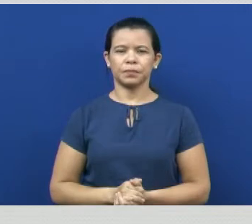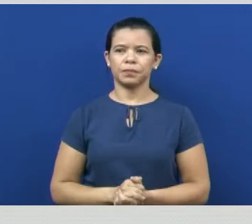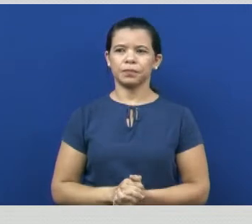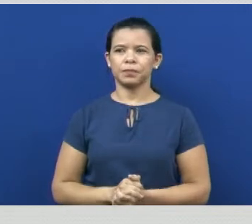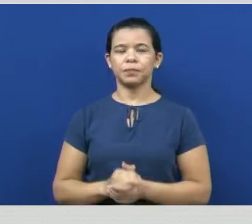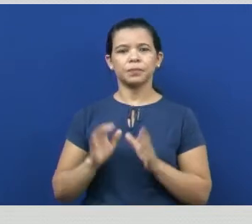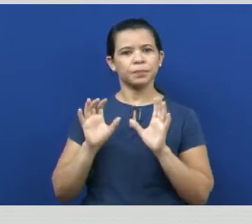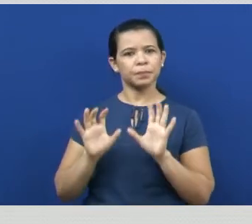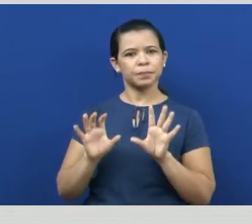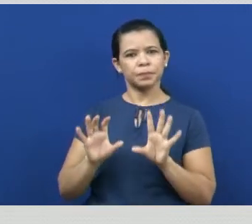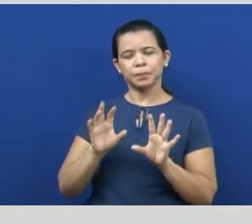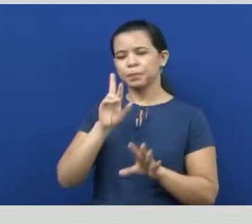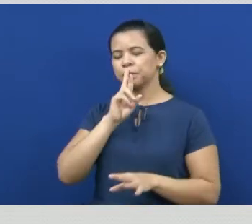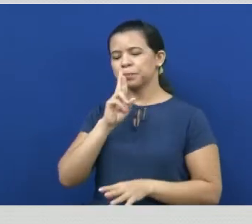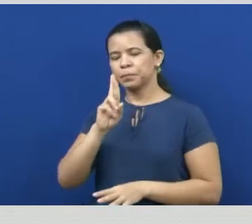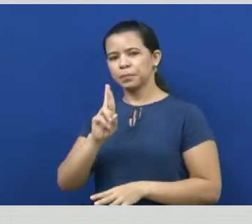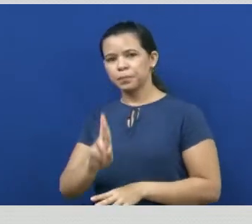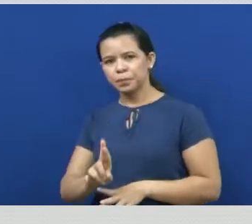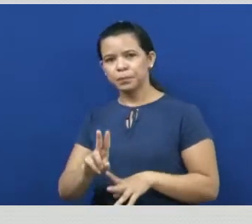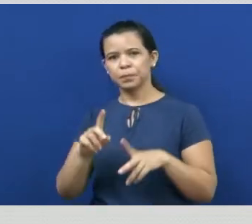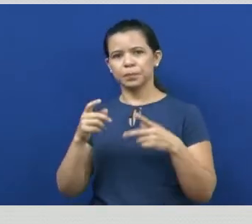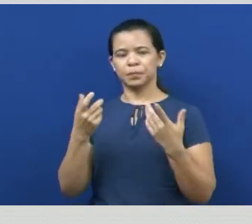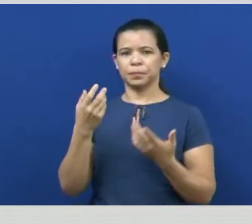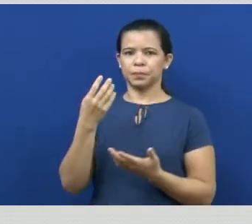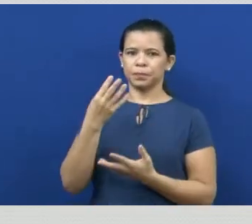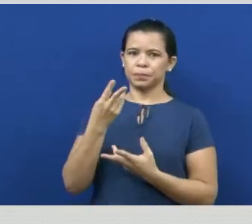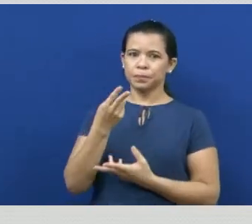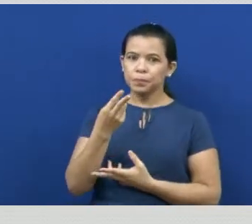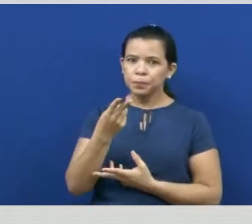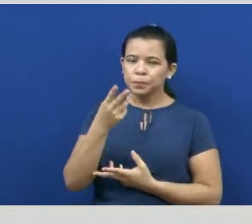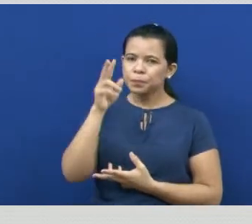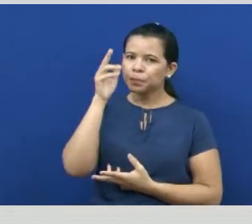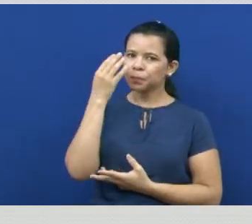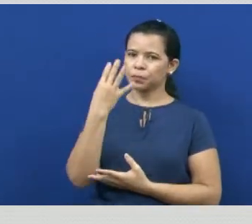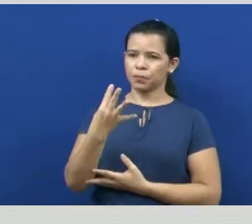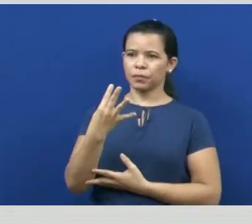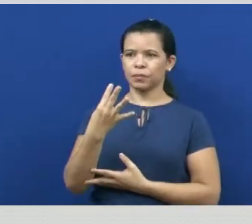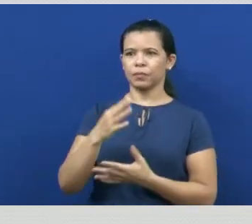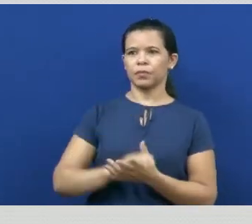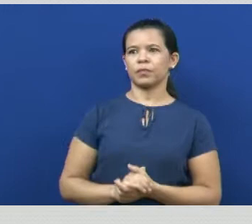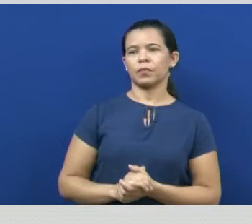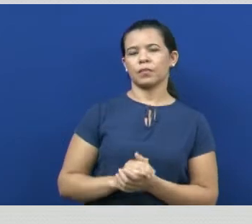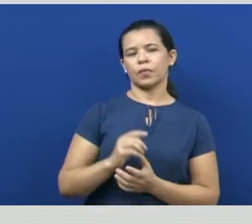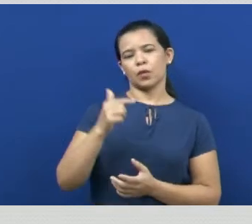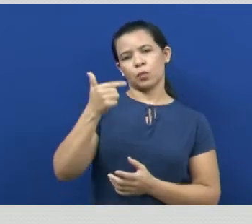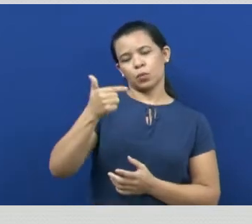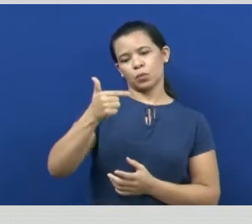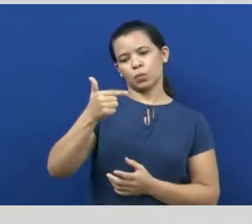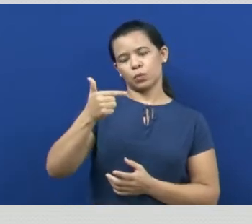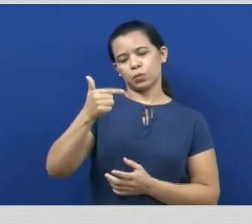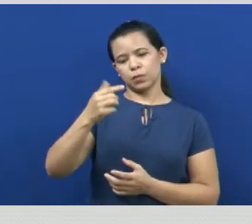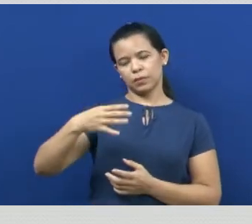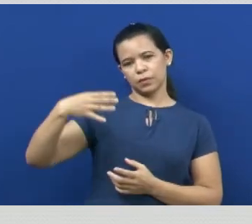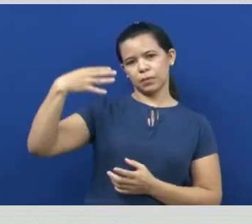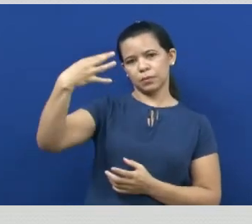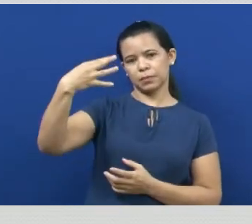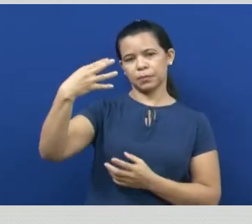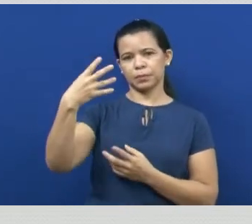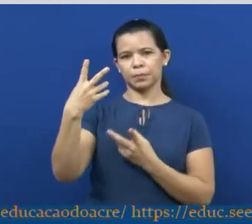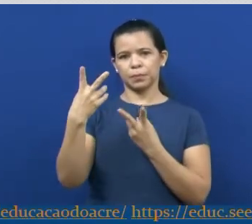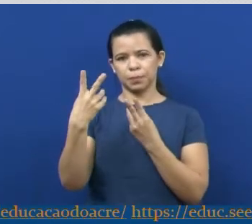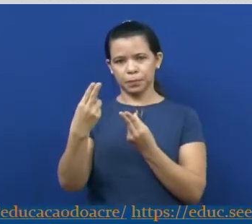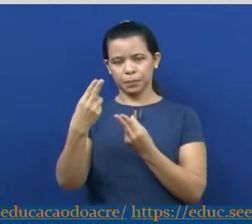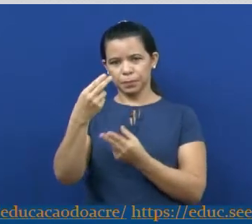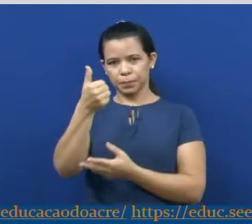Nesse caso, nosso resultado seria 4. 2 elevado a 4 é igual a 16.